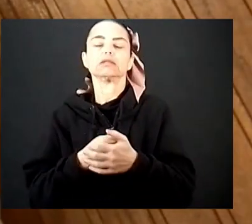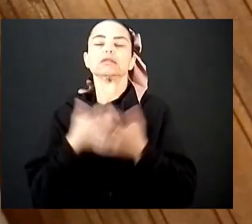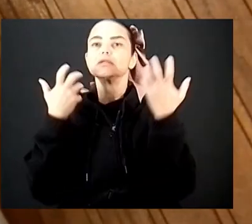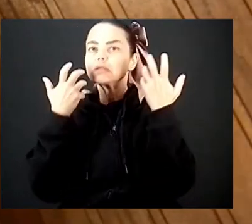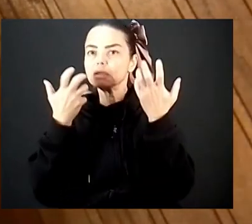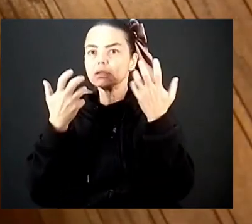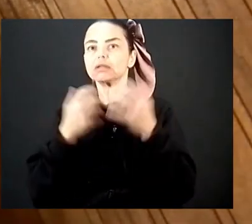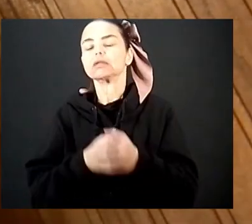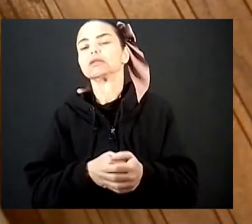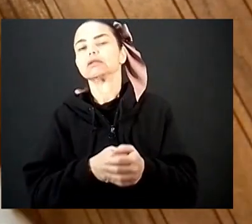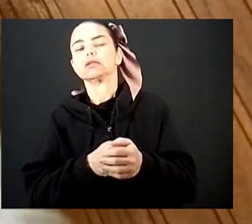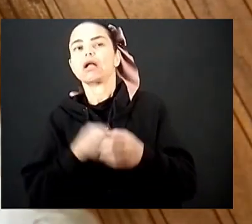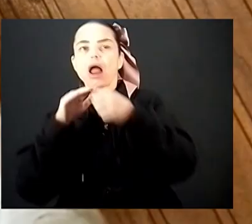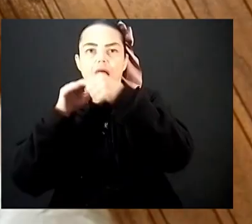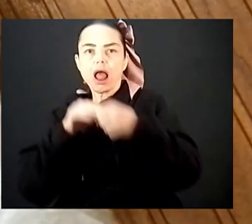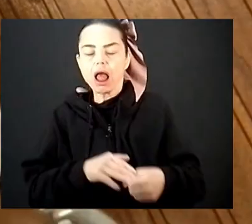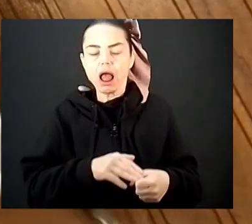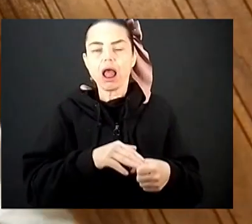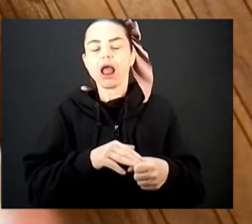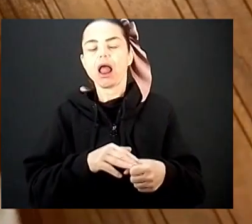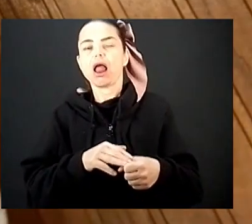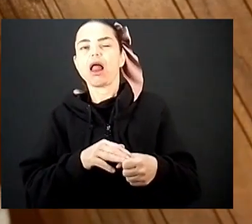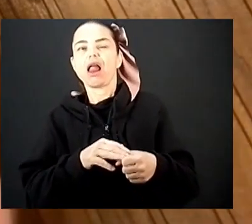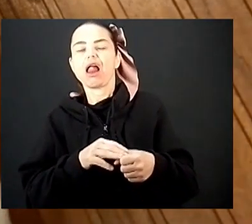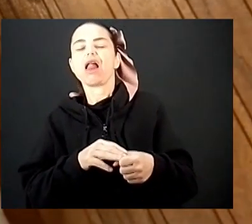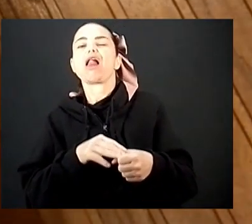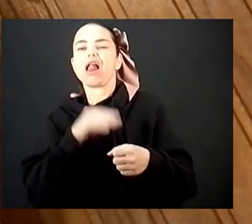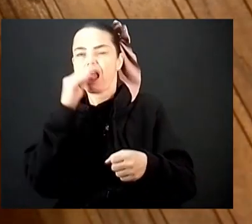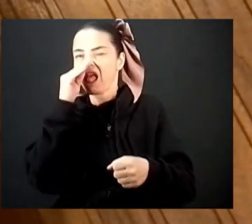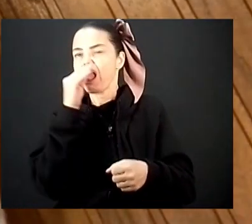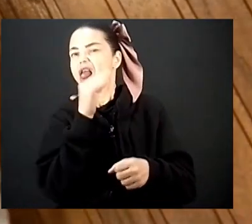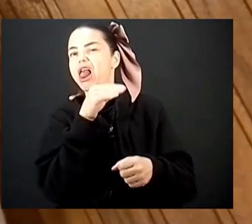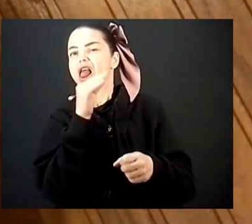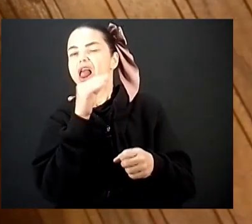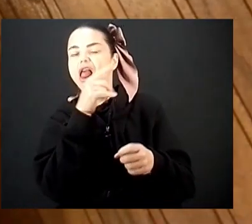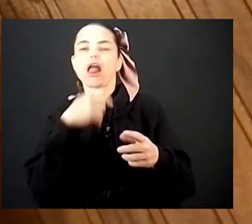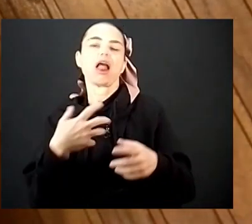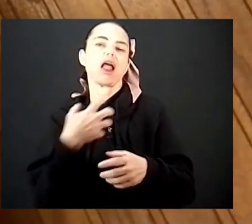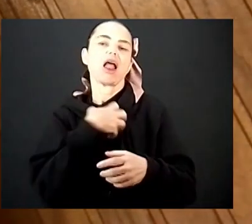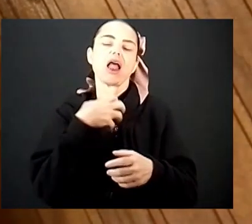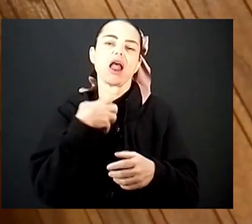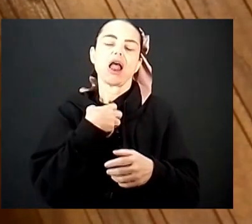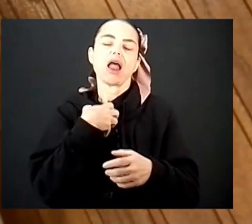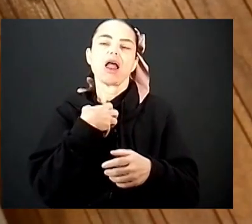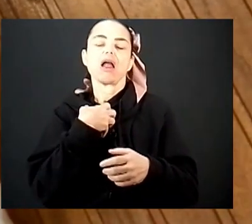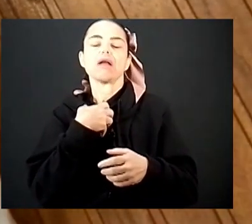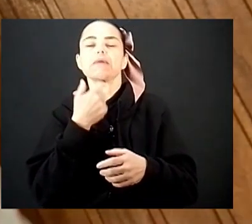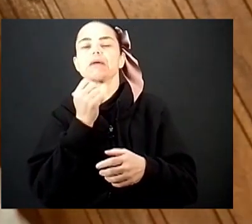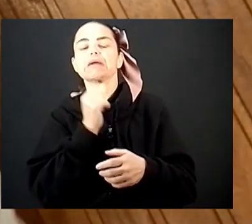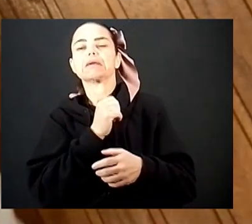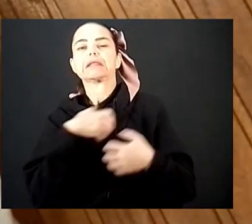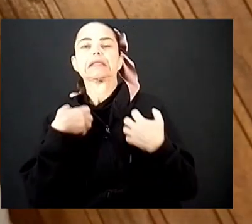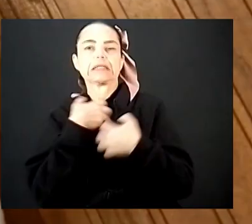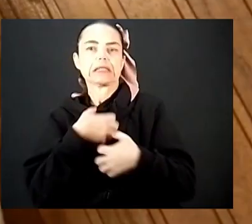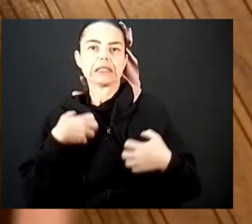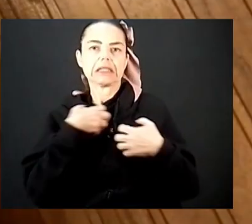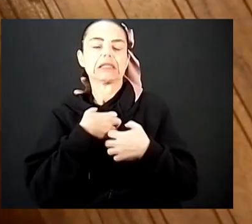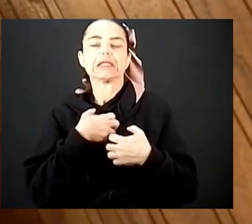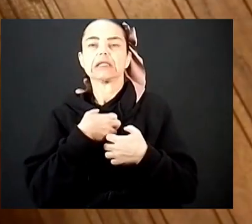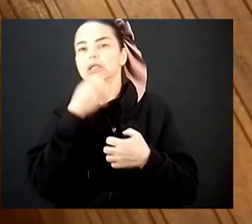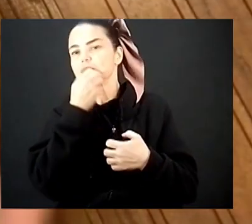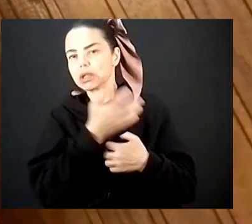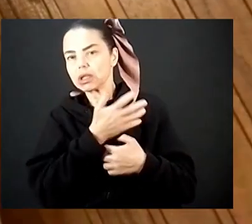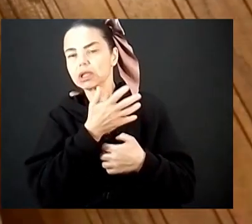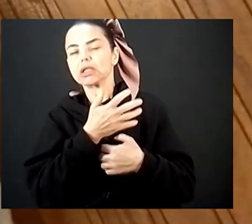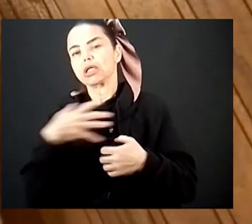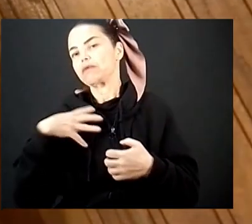essa filha para baixo para que ela não sinta um desconforto maior de ver o bem-estar que a filha está